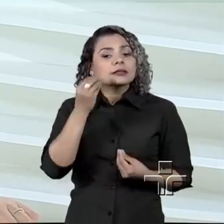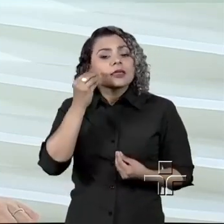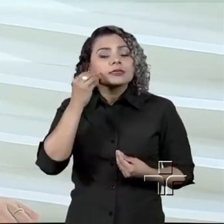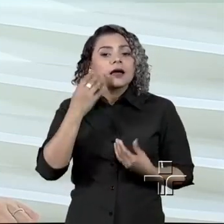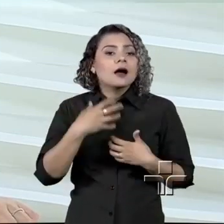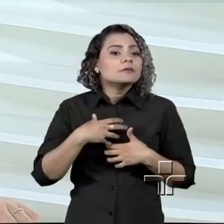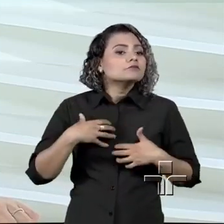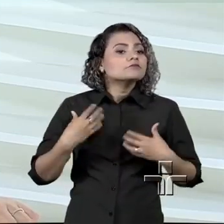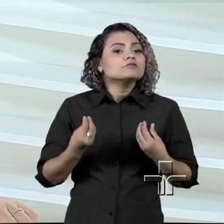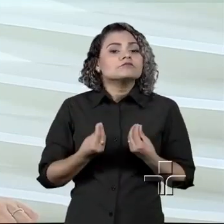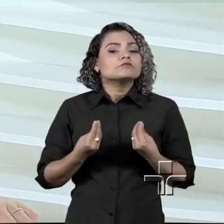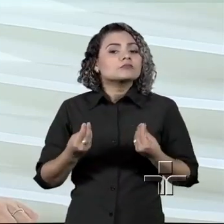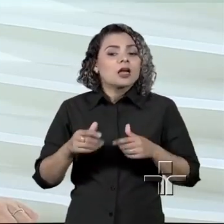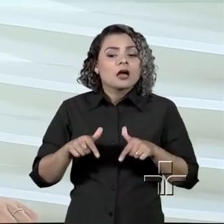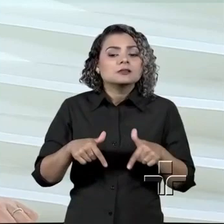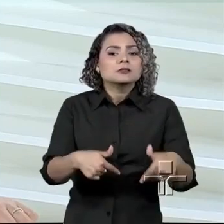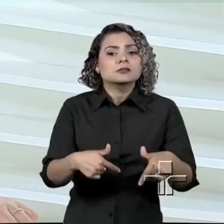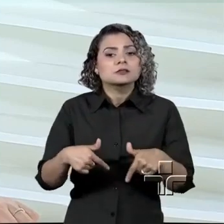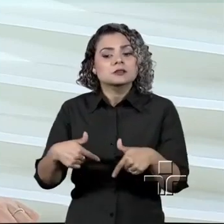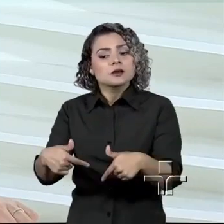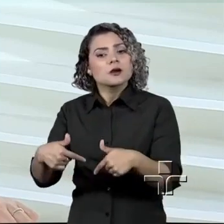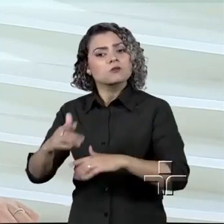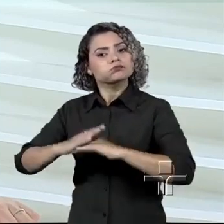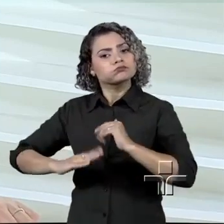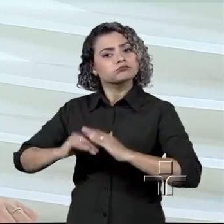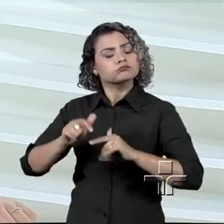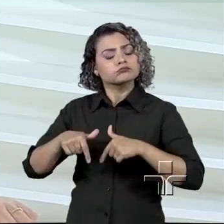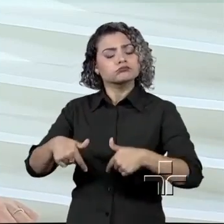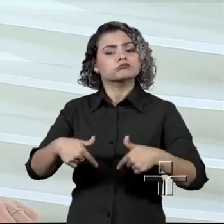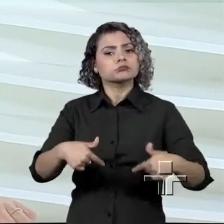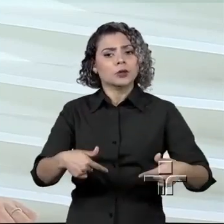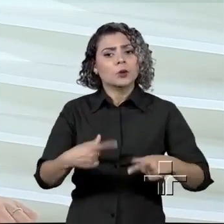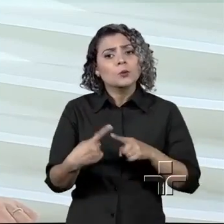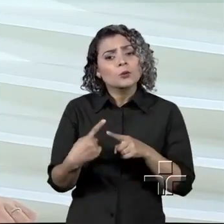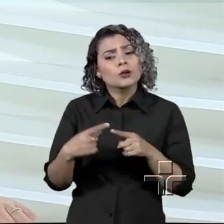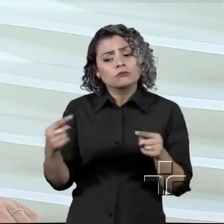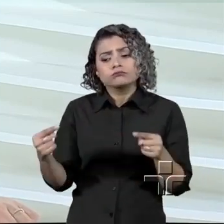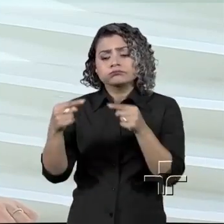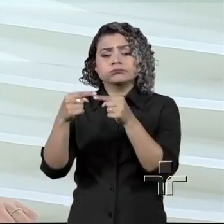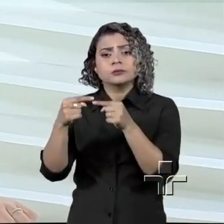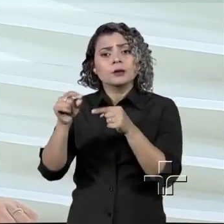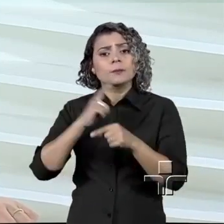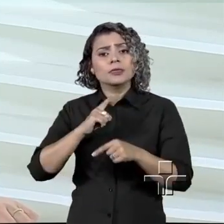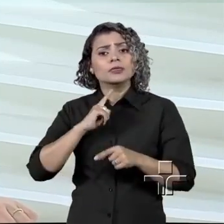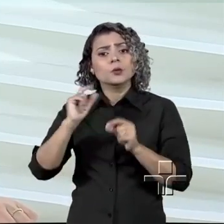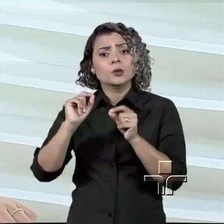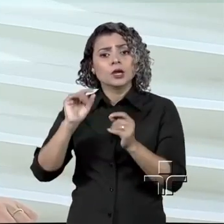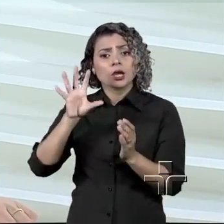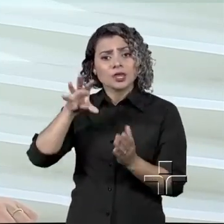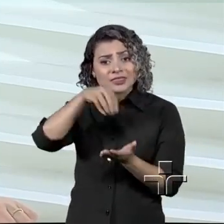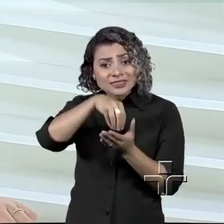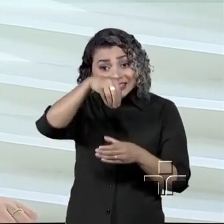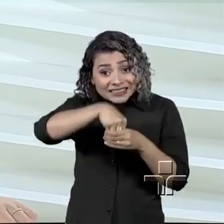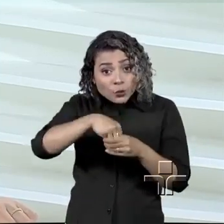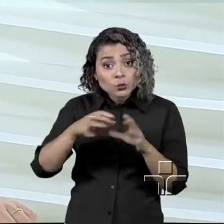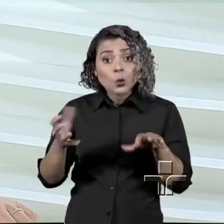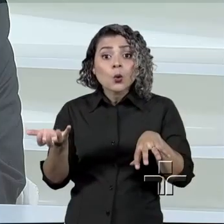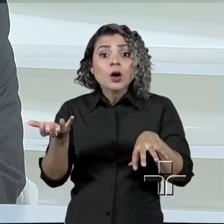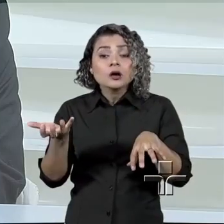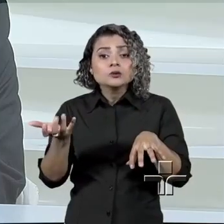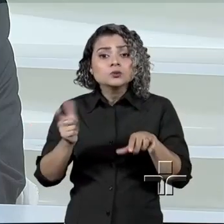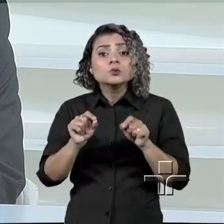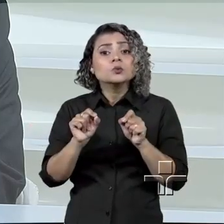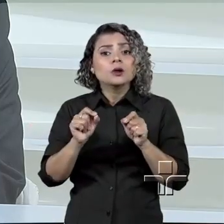sinergia de ações, né? Até para que ele sinta que existe respaldo dentro do Congresso para